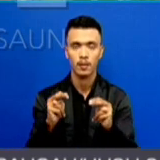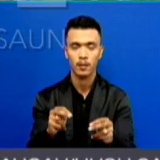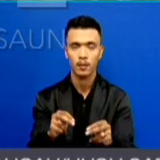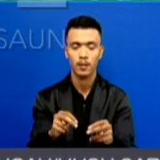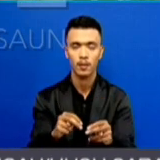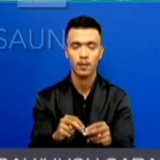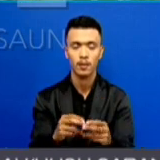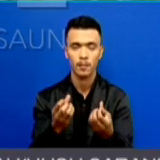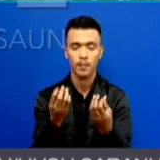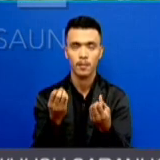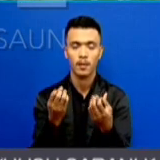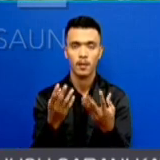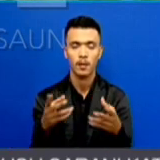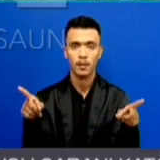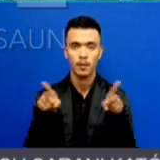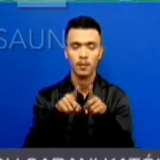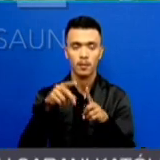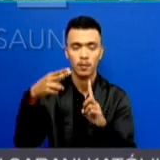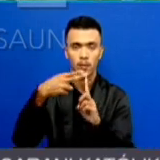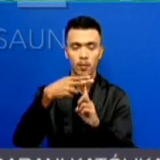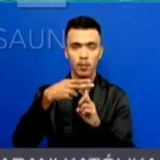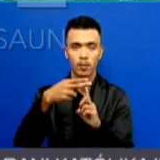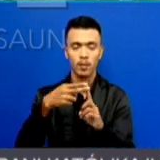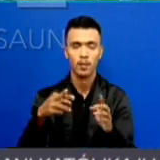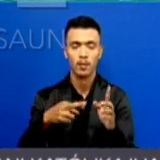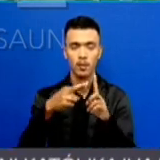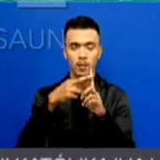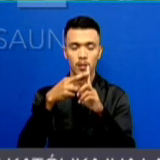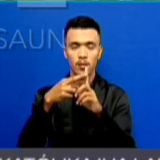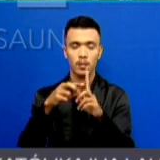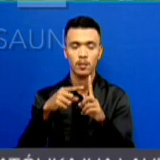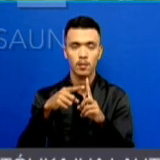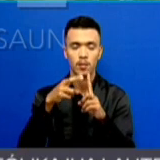botar oi né, nessa hotel, restaurantes,